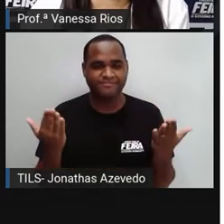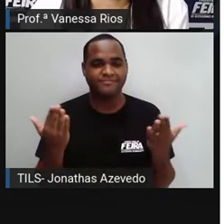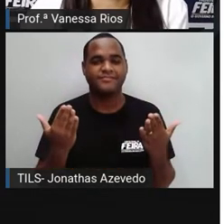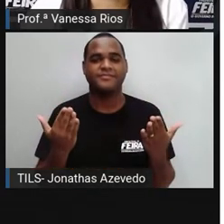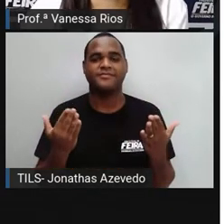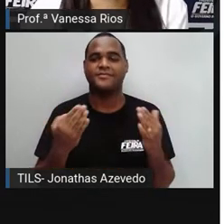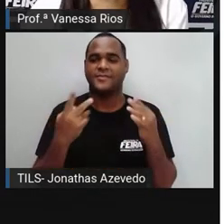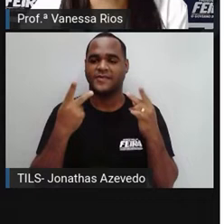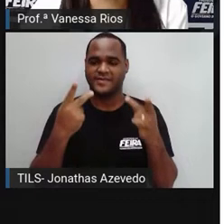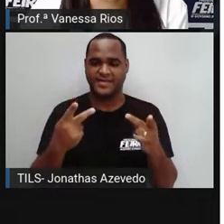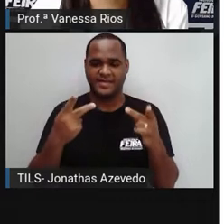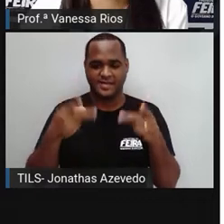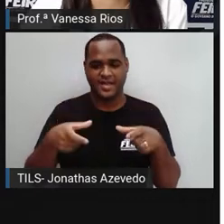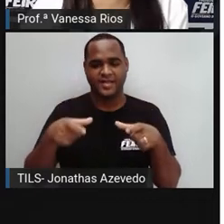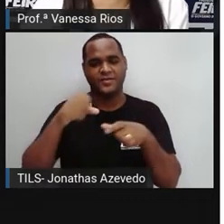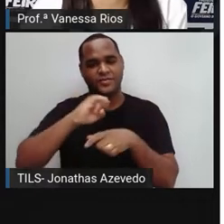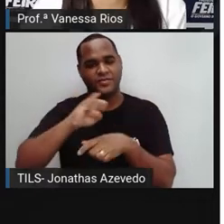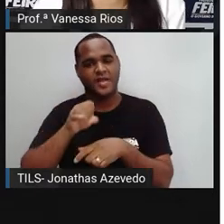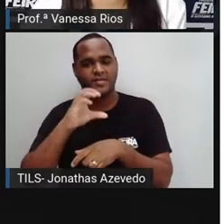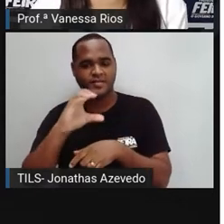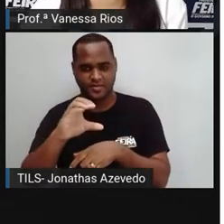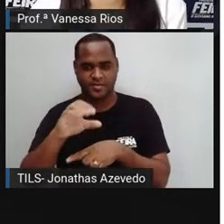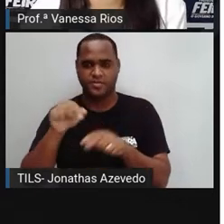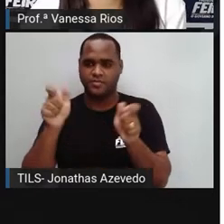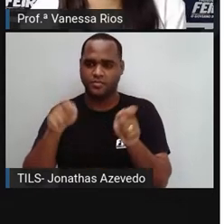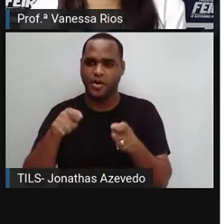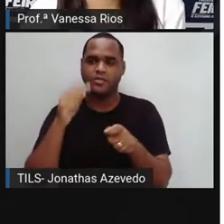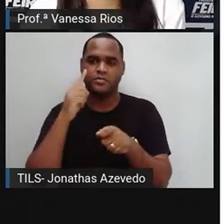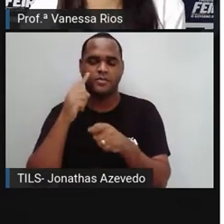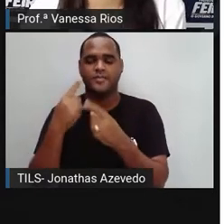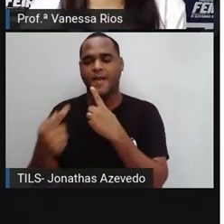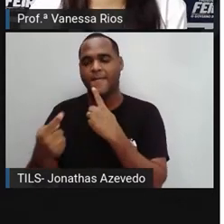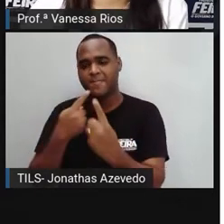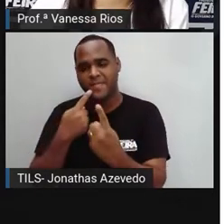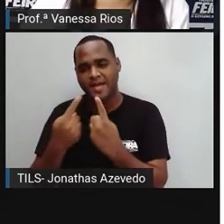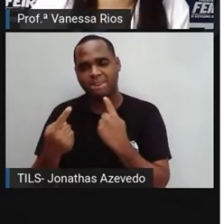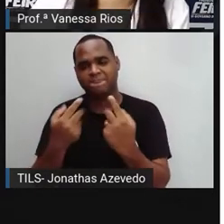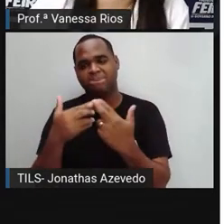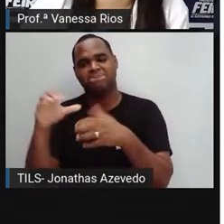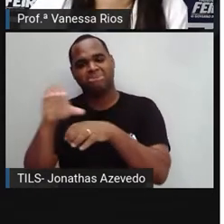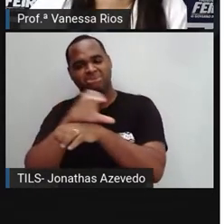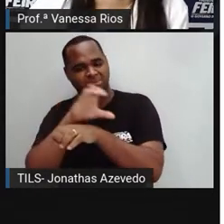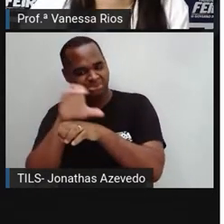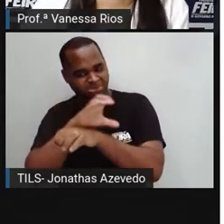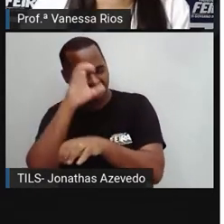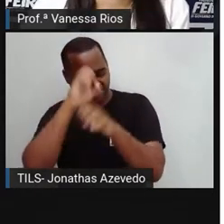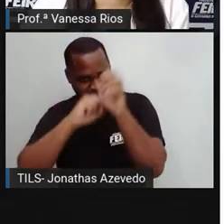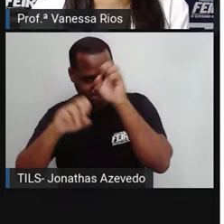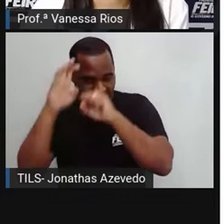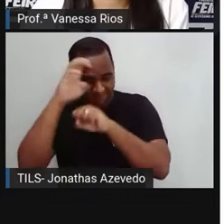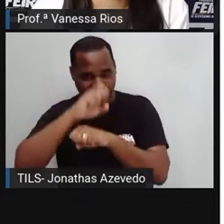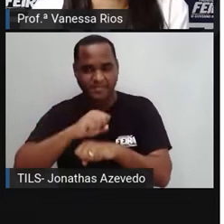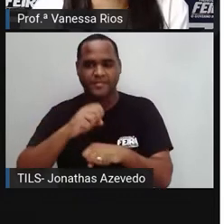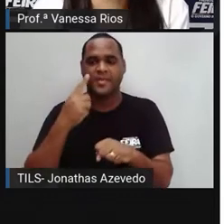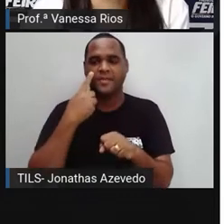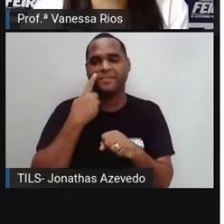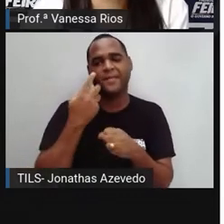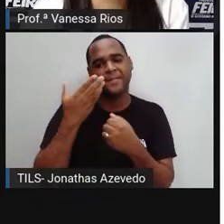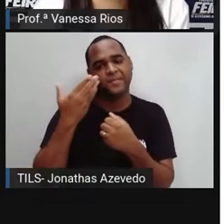ao público ela é aberta e é possível assistir palestras, fazer cursos, fazer